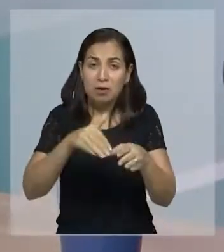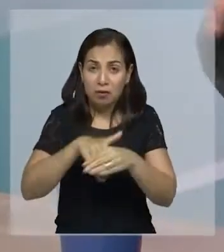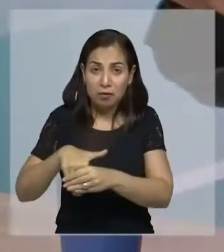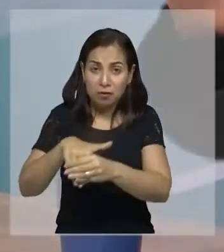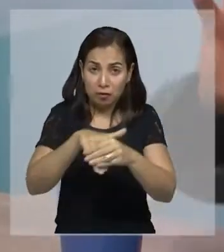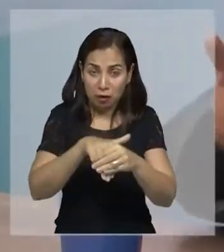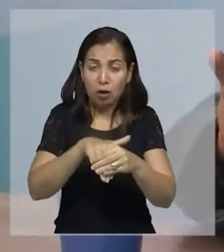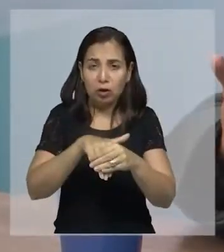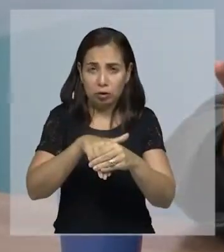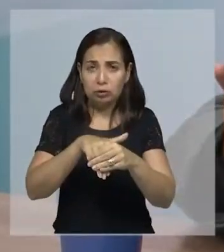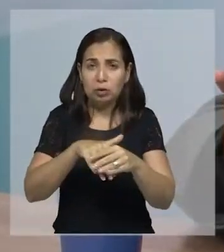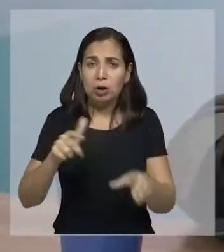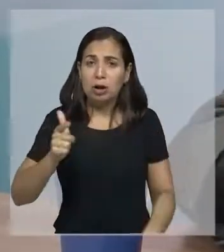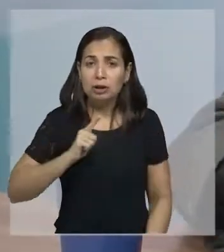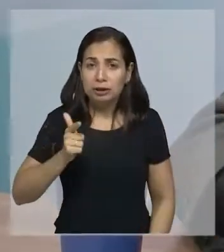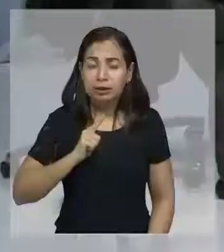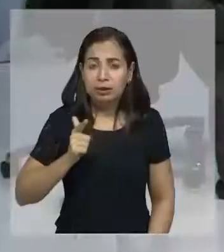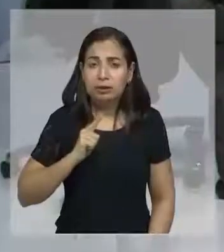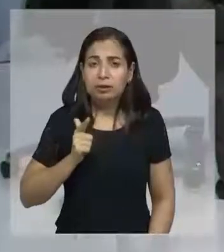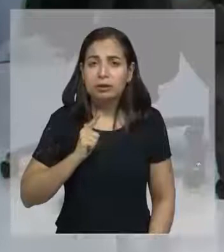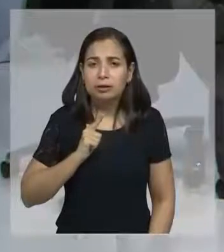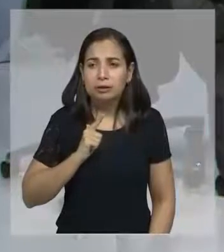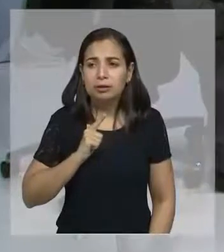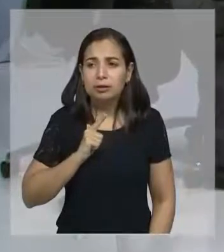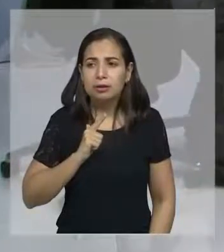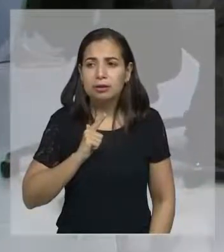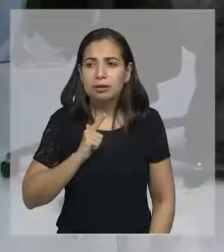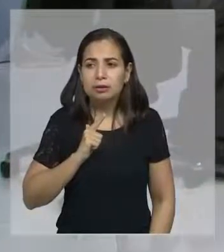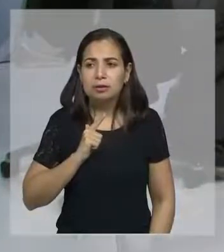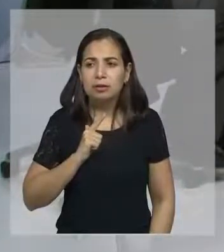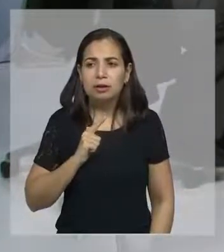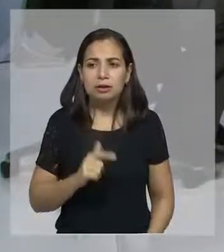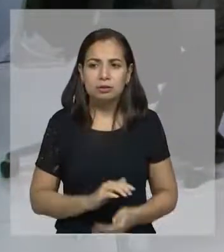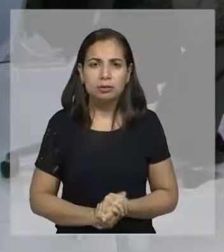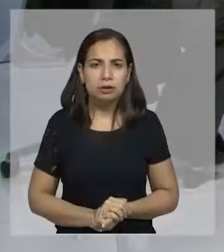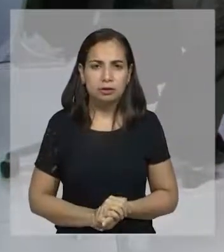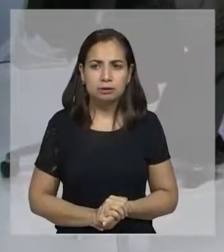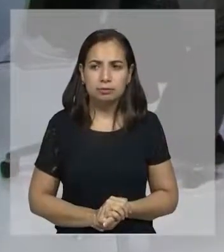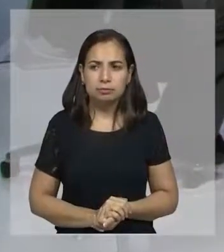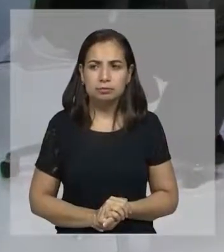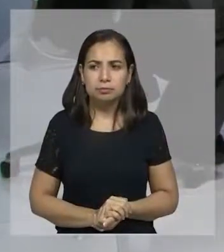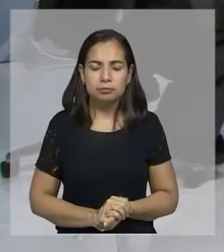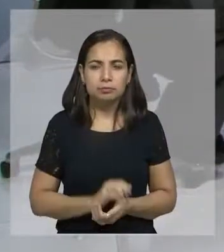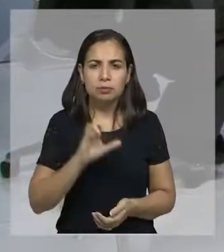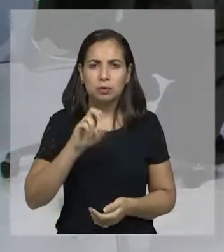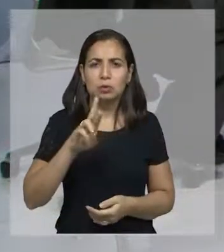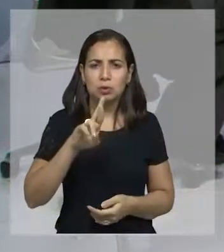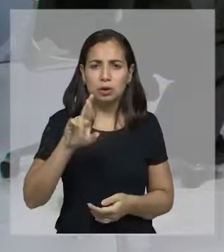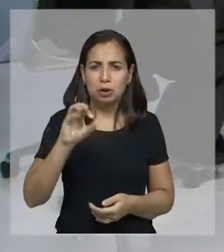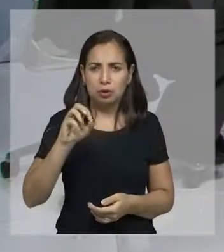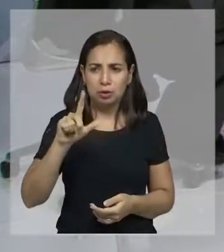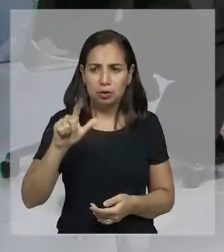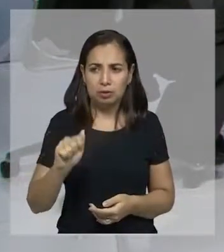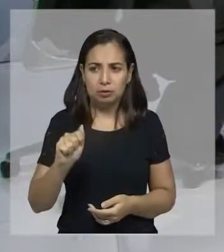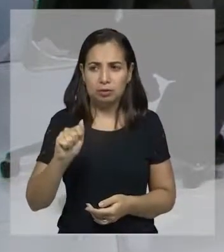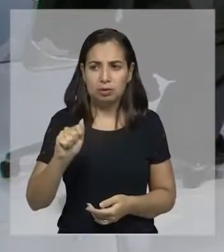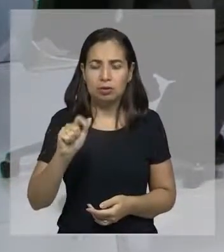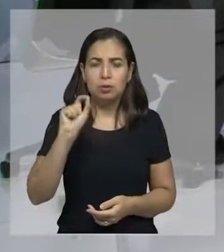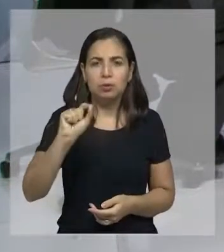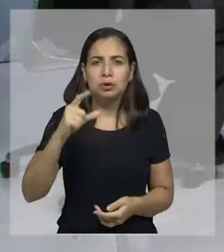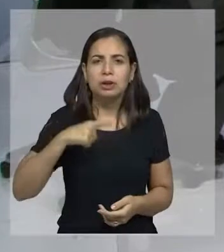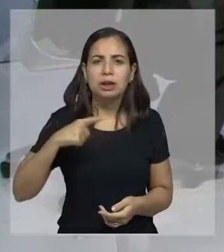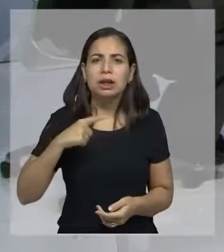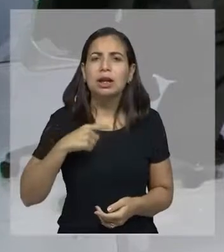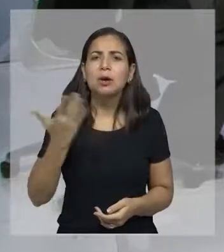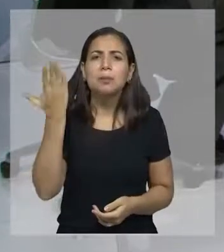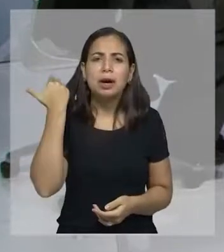que é muito parecido com o da Fazenda. A gente tem a linguagem da curriola. A curriola, né? Que remete para um passado de grupos que se